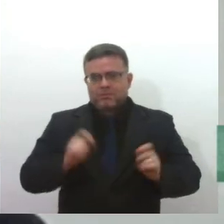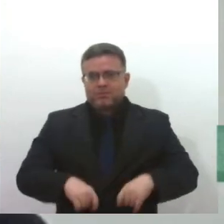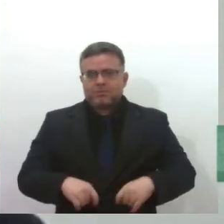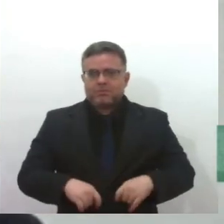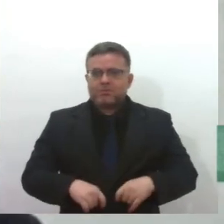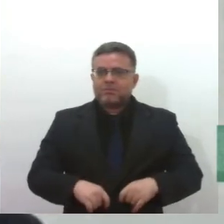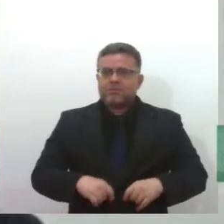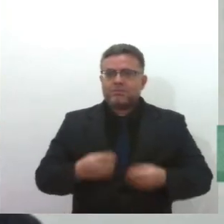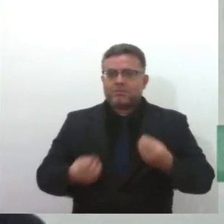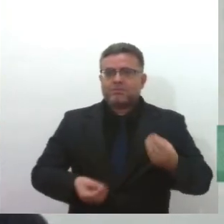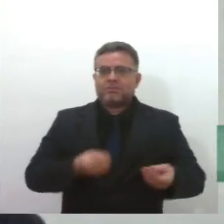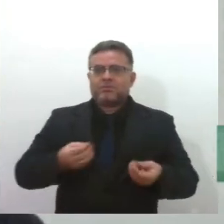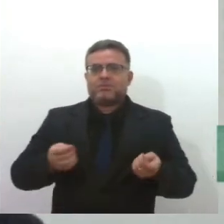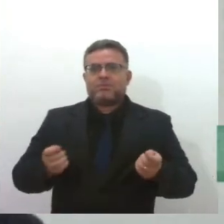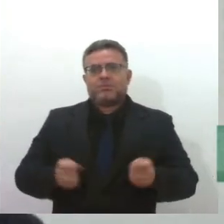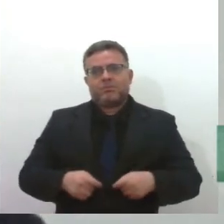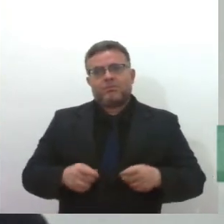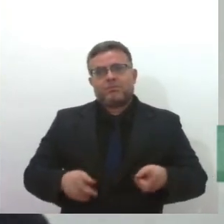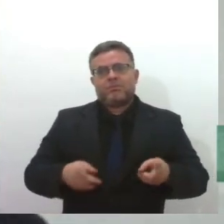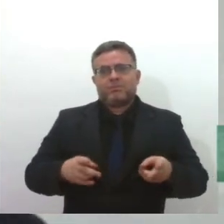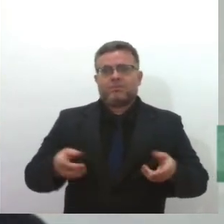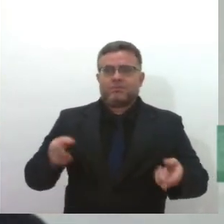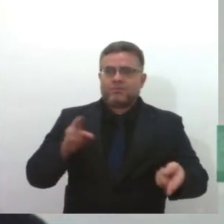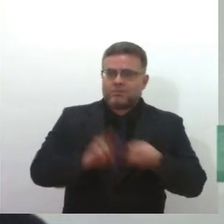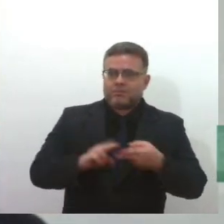condenado, transitado em julgado, com prisão